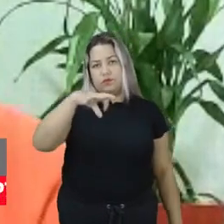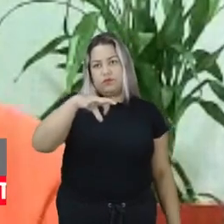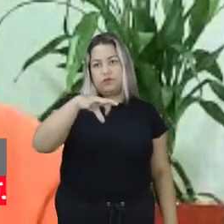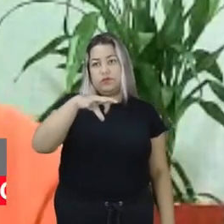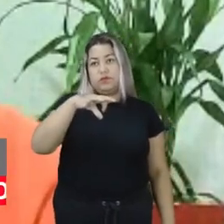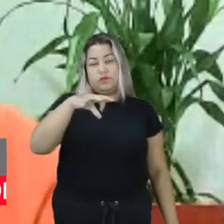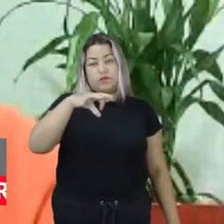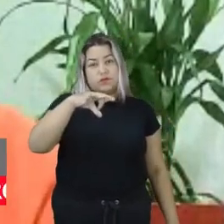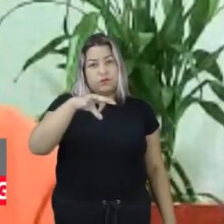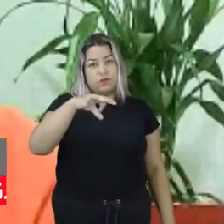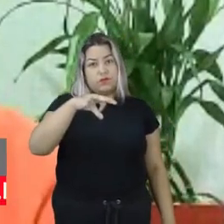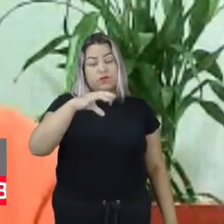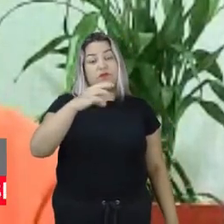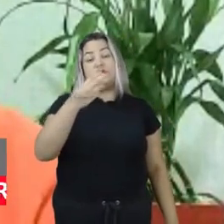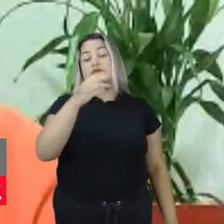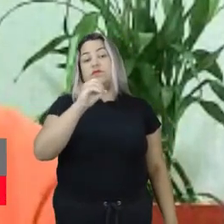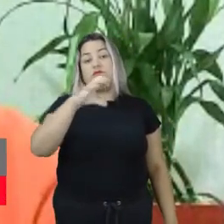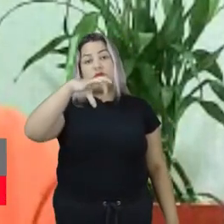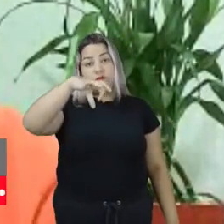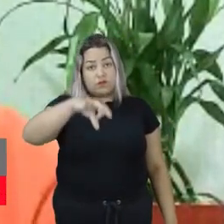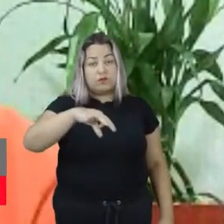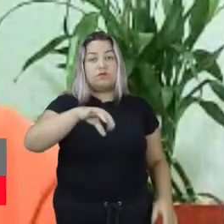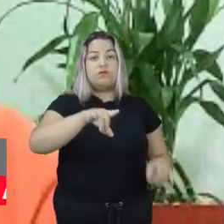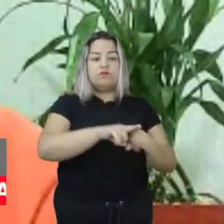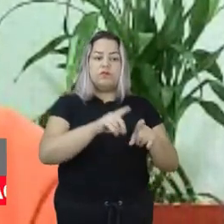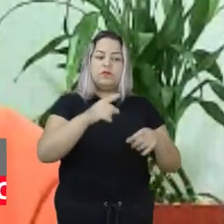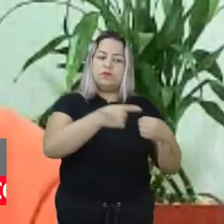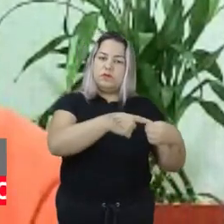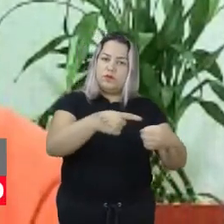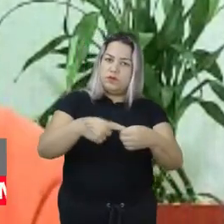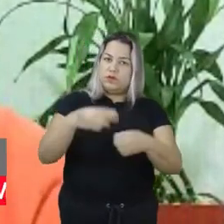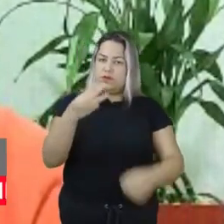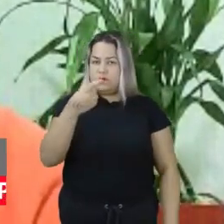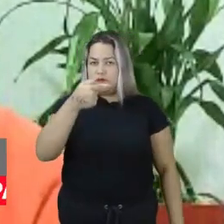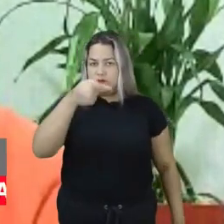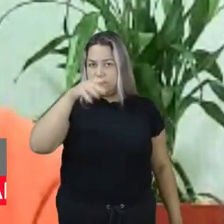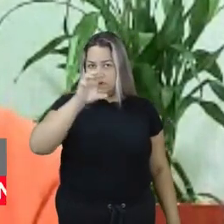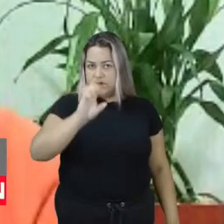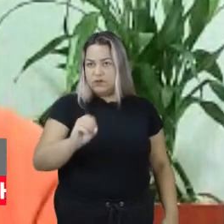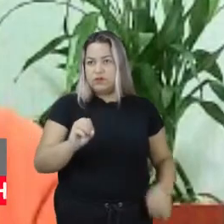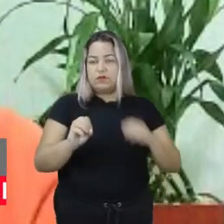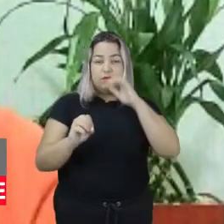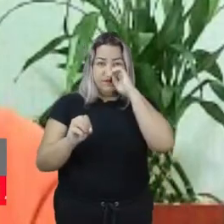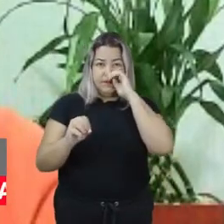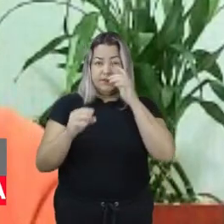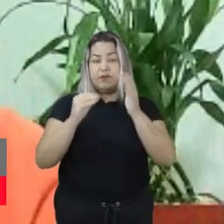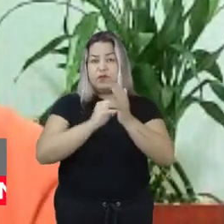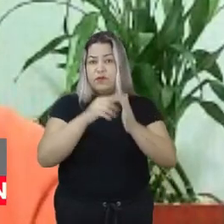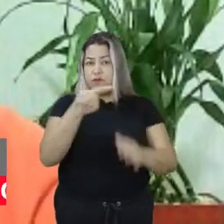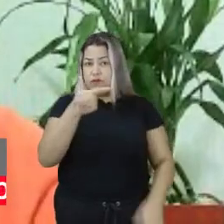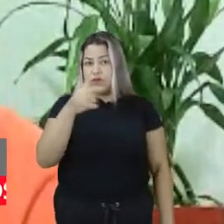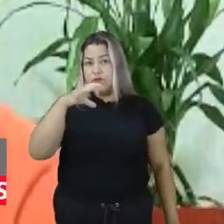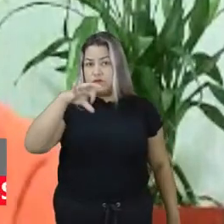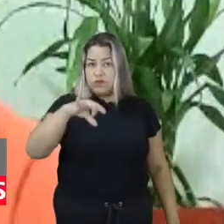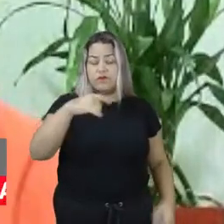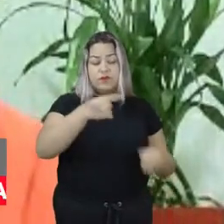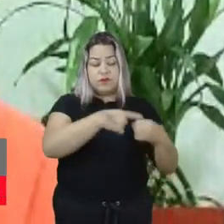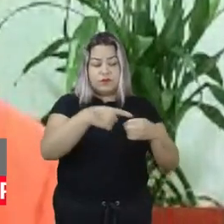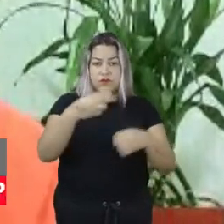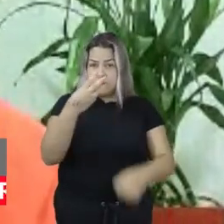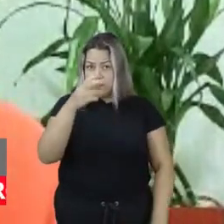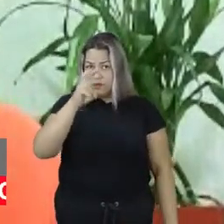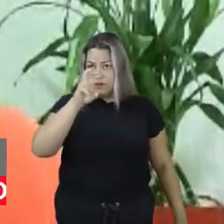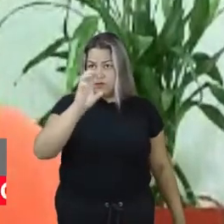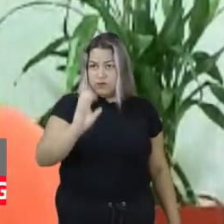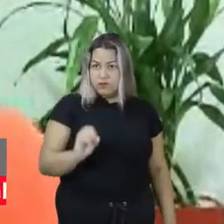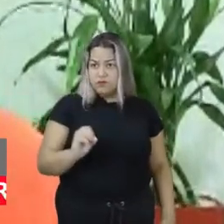cidades. Nós conseguimos organizar o partido em 370. Faltam apenas 29 cidades, né?